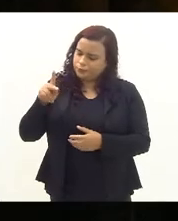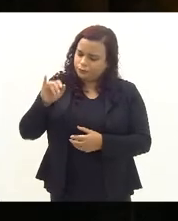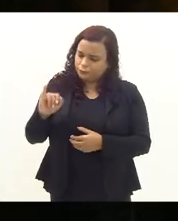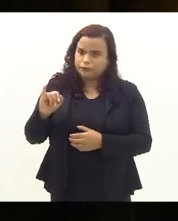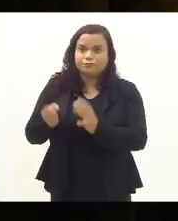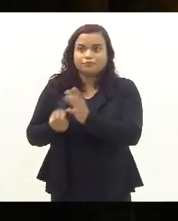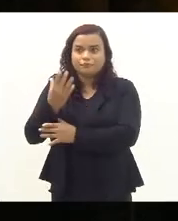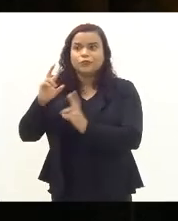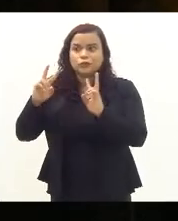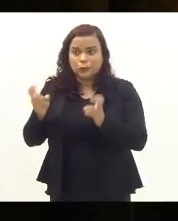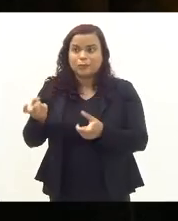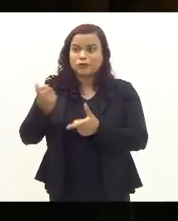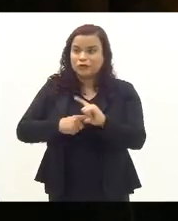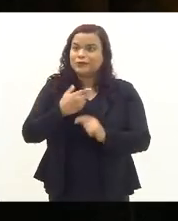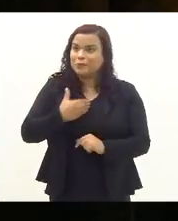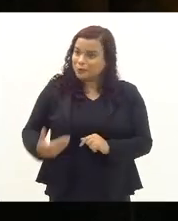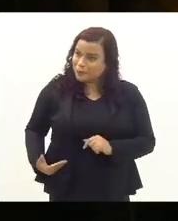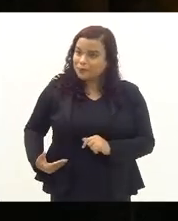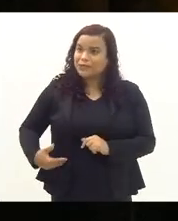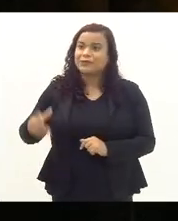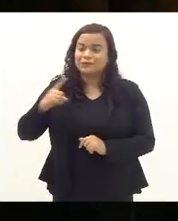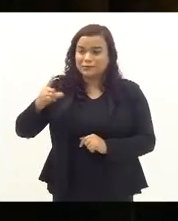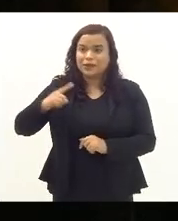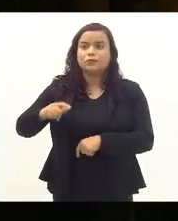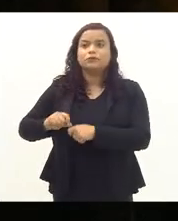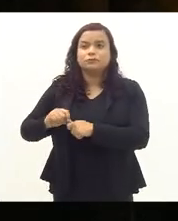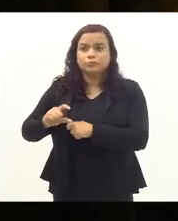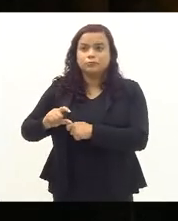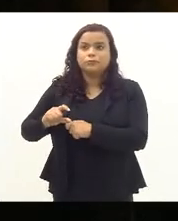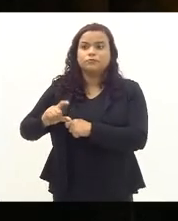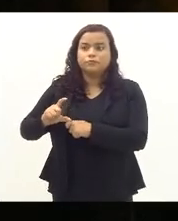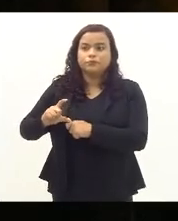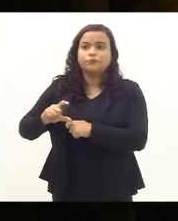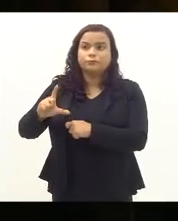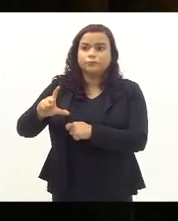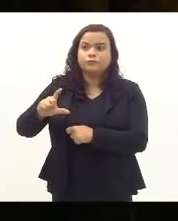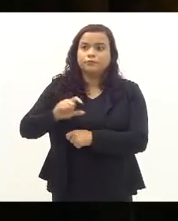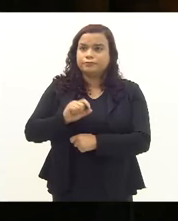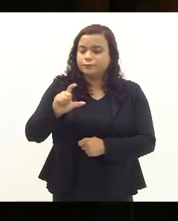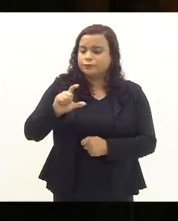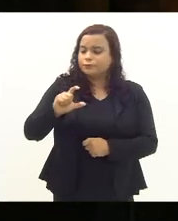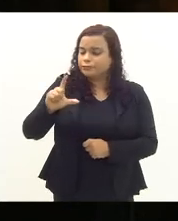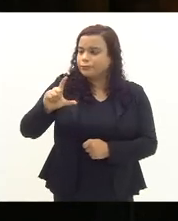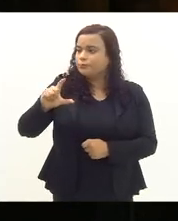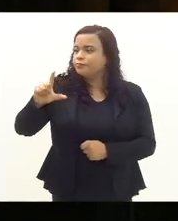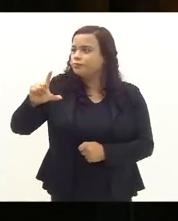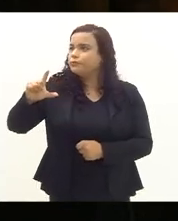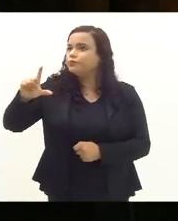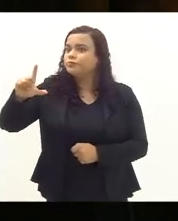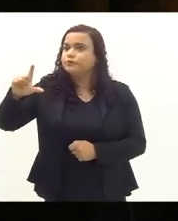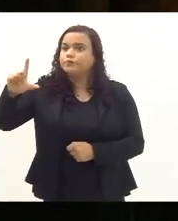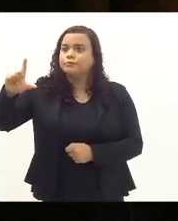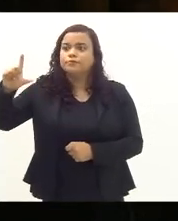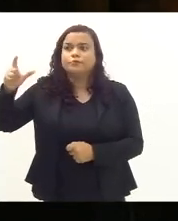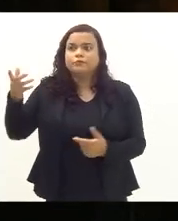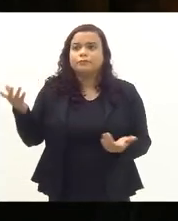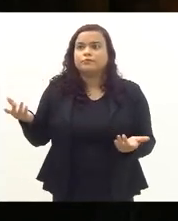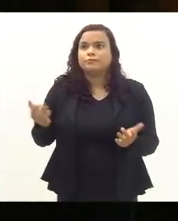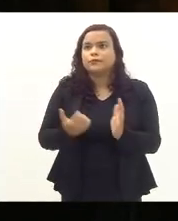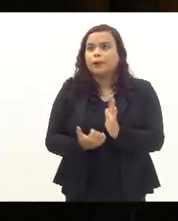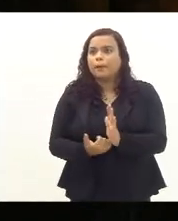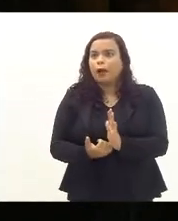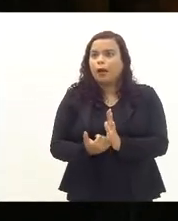a dívida pública uma dívida que aumenta aumenta e aumenta e não temos qualquer